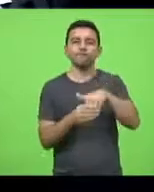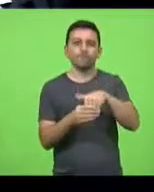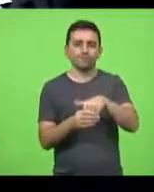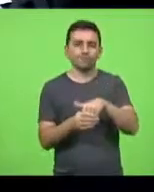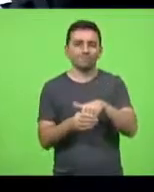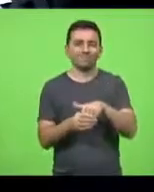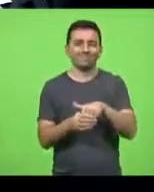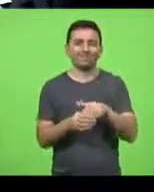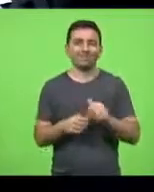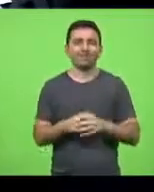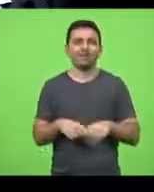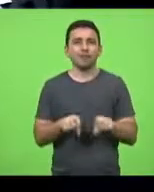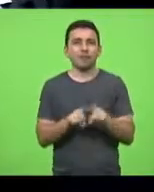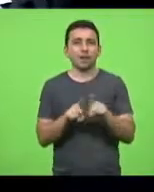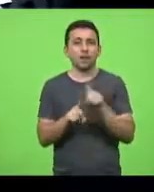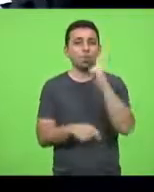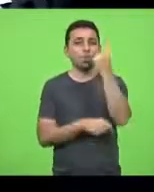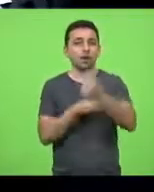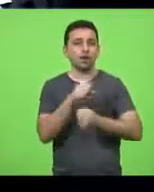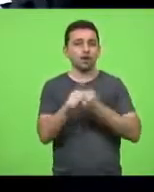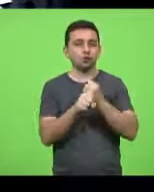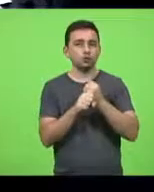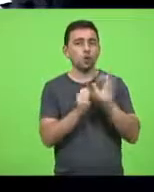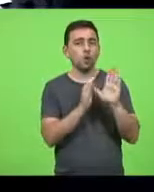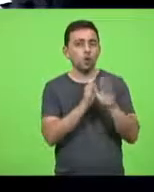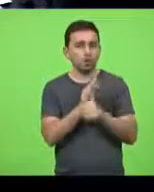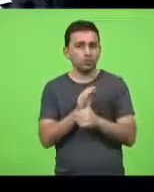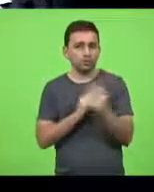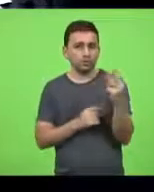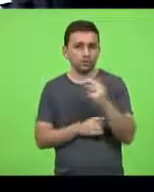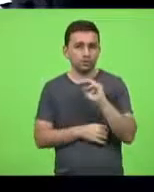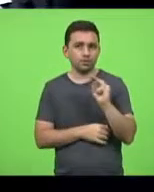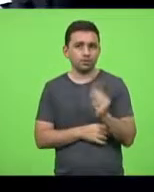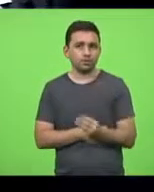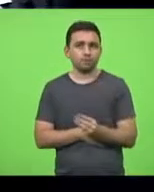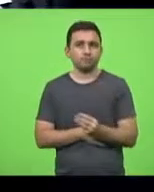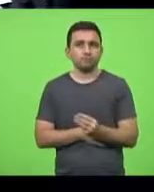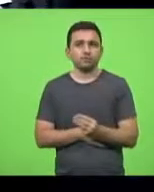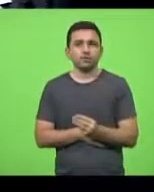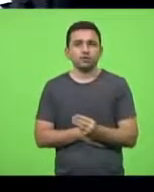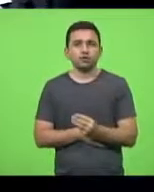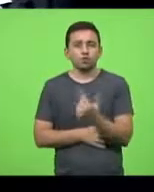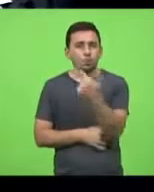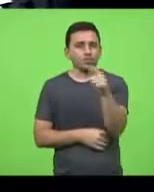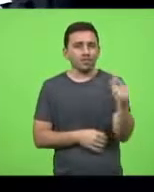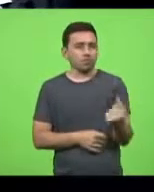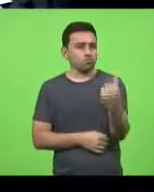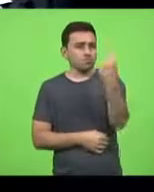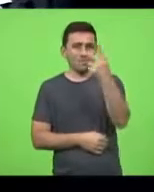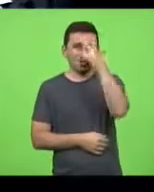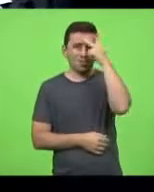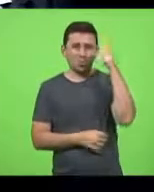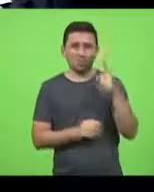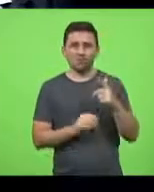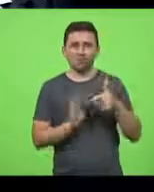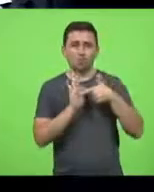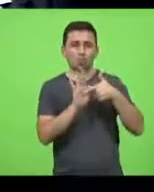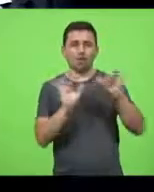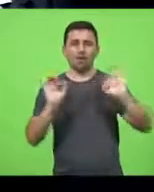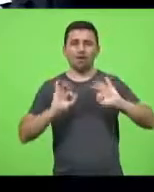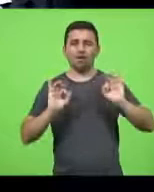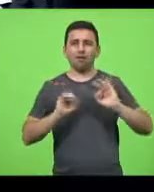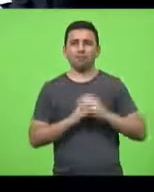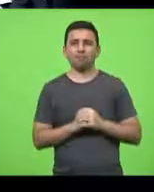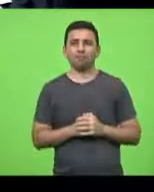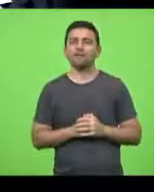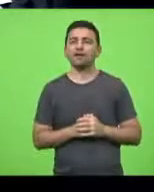ano do roubo dos 33 milhões de reais e ninguém ter sido denunciado, o